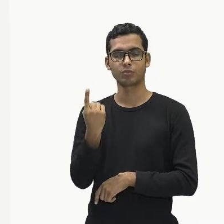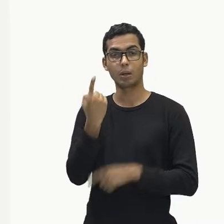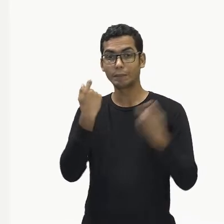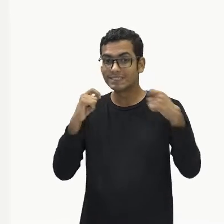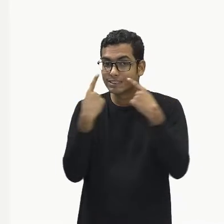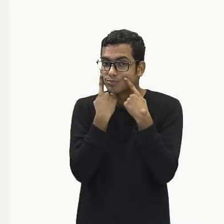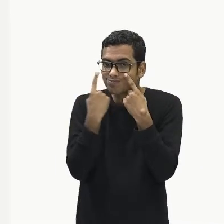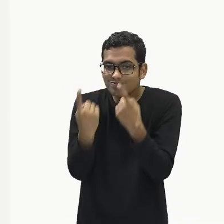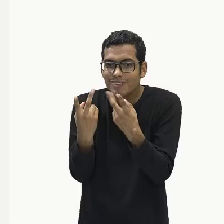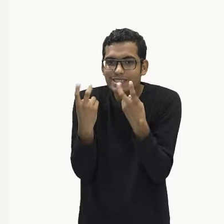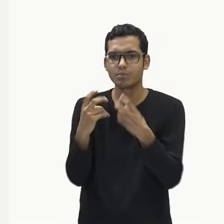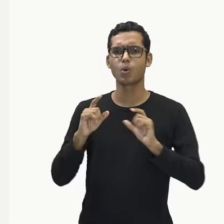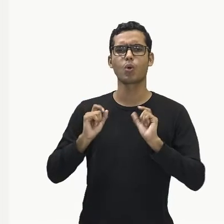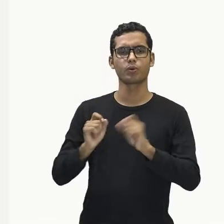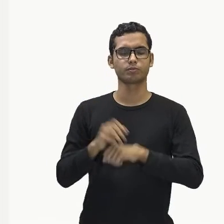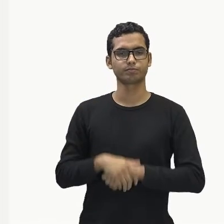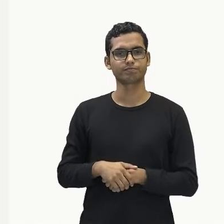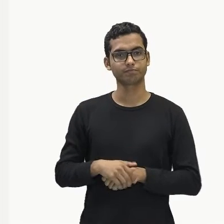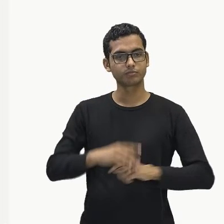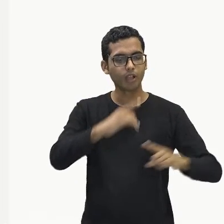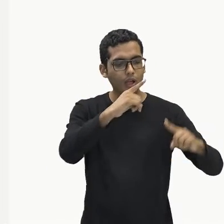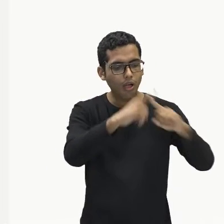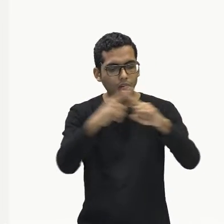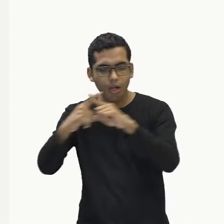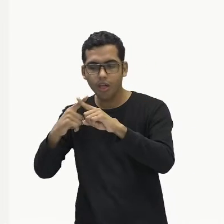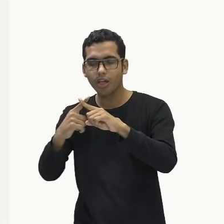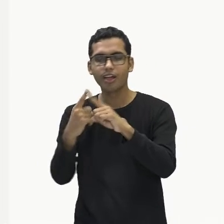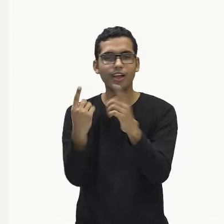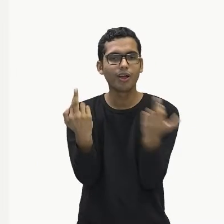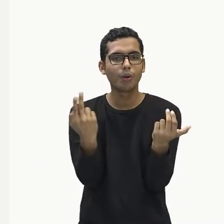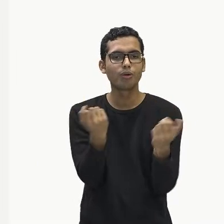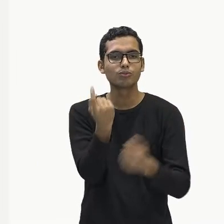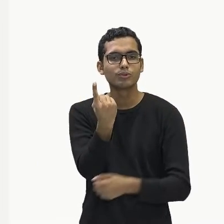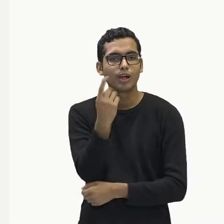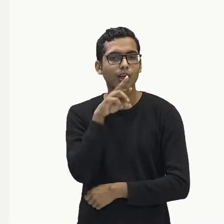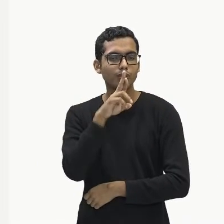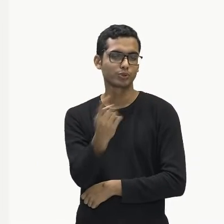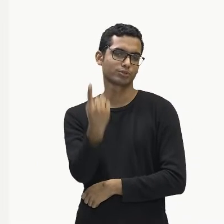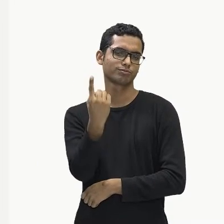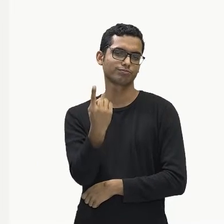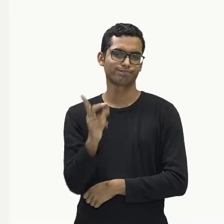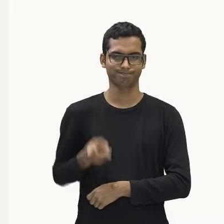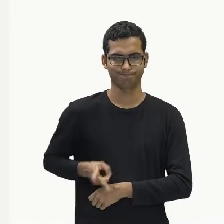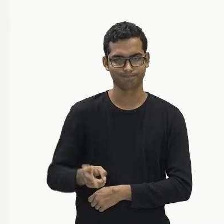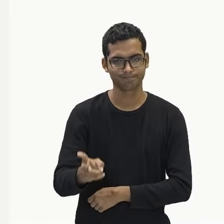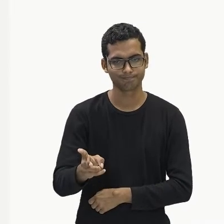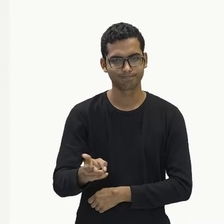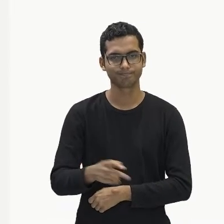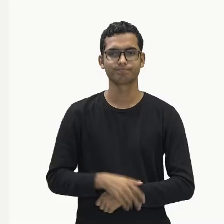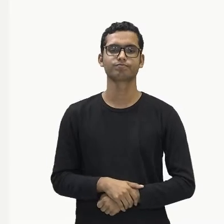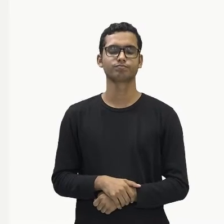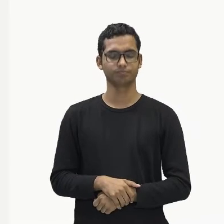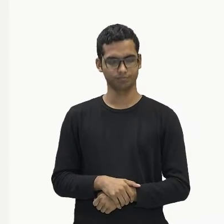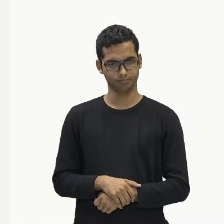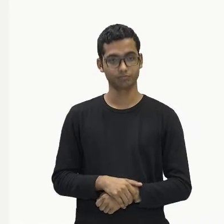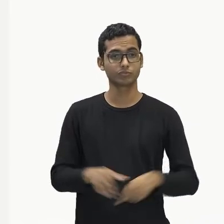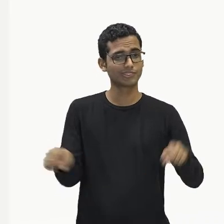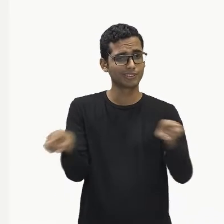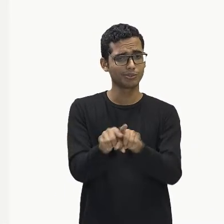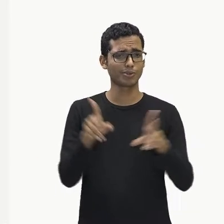uma multiplicação onde todos os fatores são iguais a 1, o resultado é 1. O mesmo raciocínio aqui para